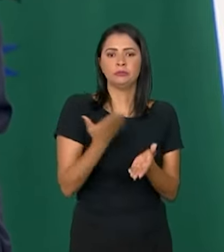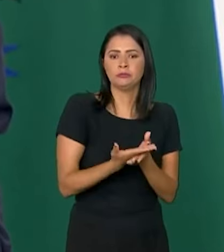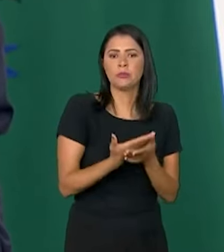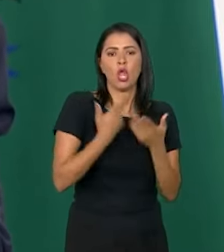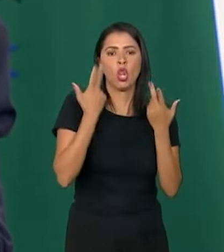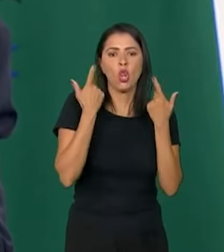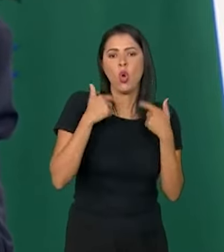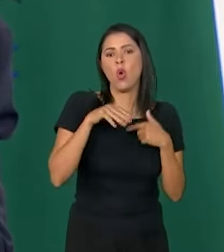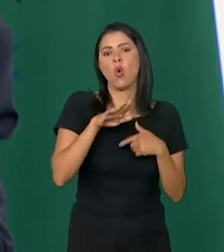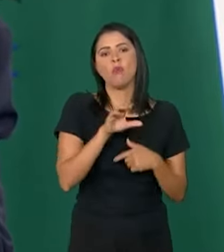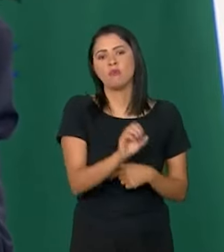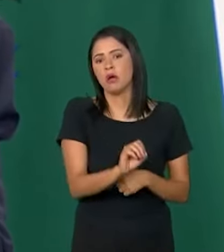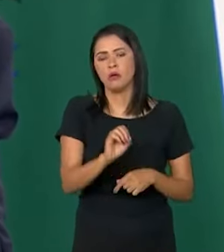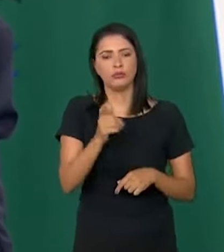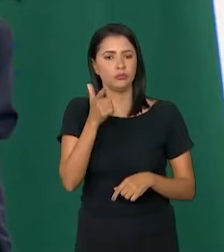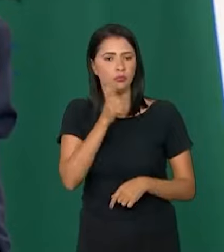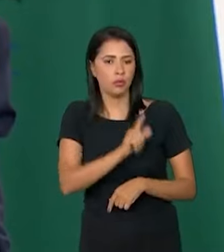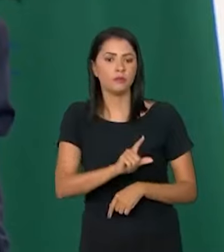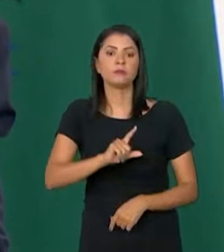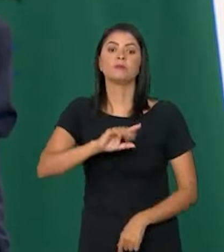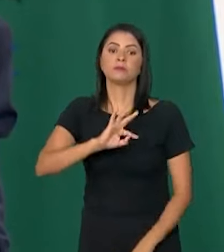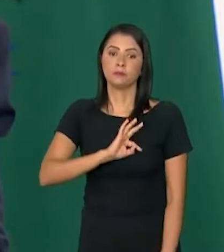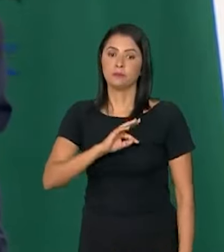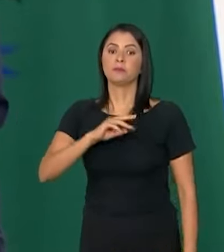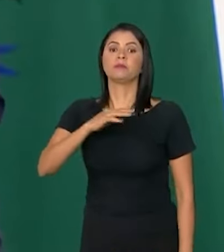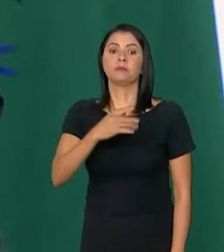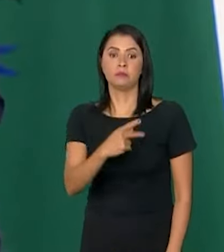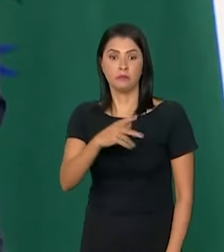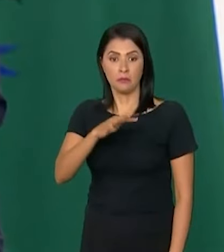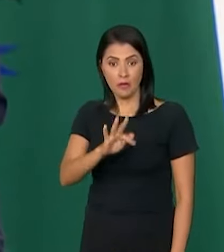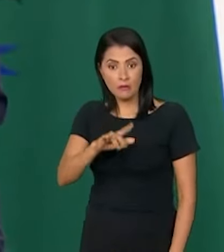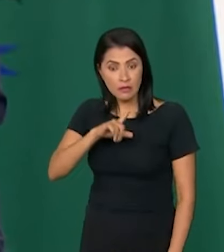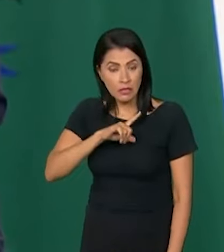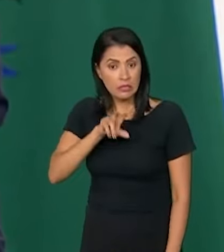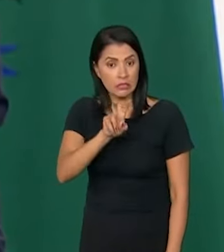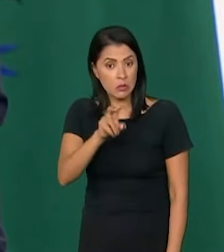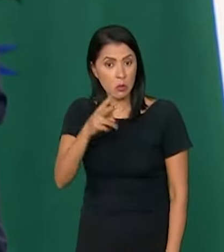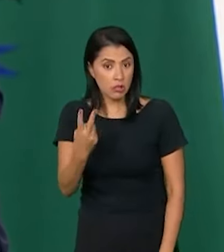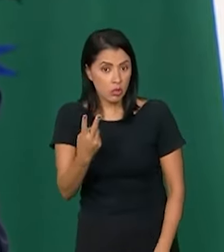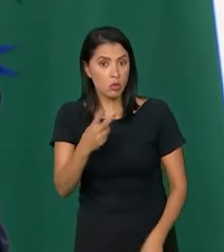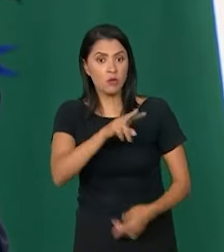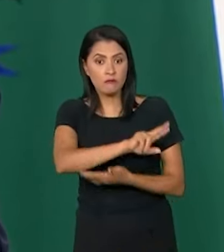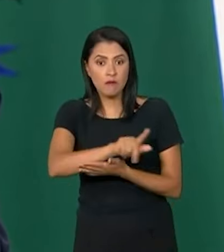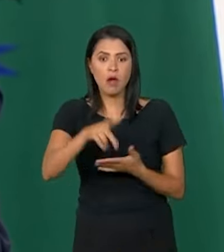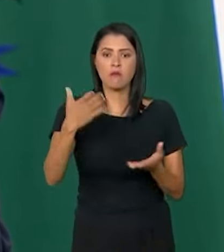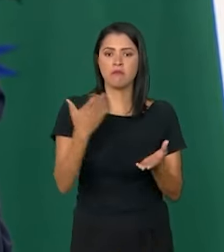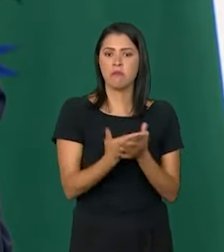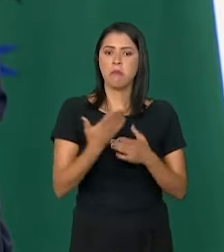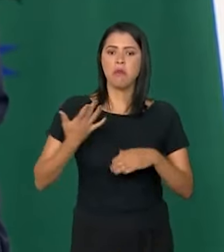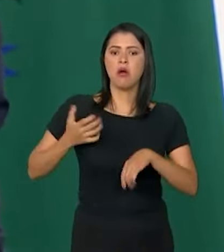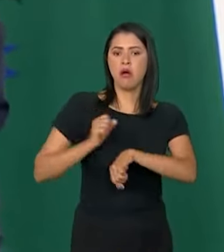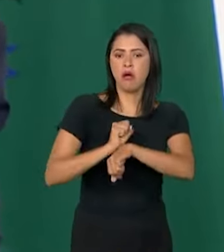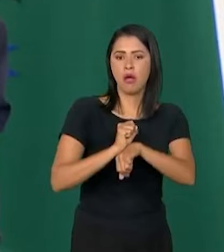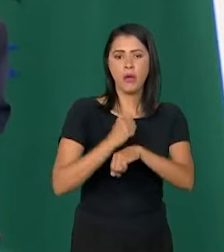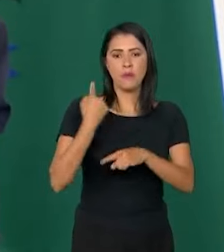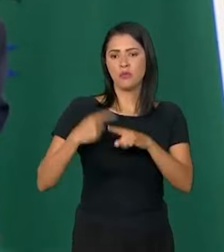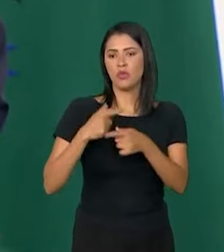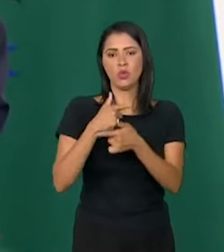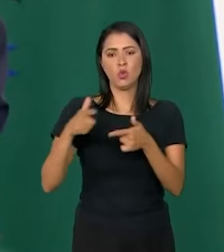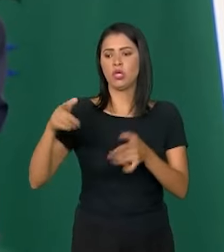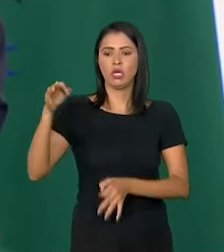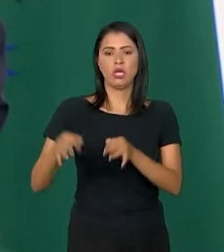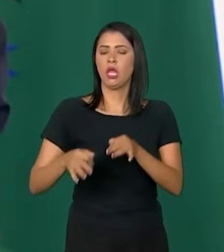normal a Polícia Federal tem 52 ou mais sabe inquérito paralisado porque não há autorização